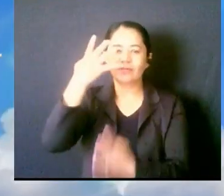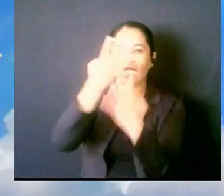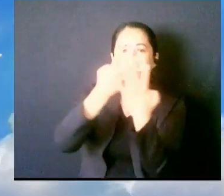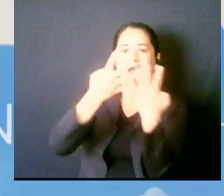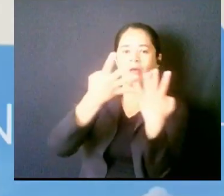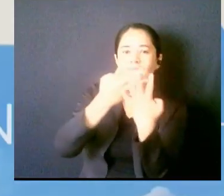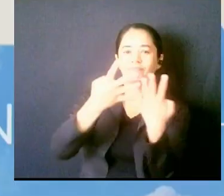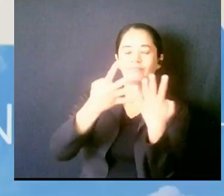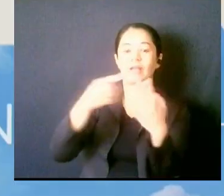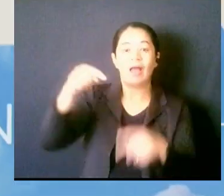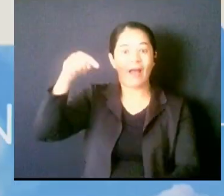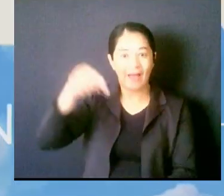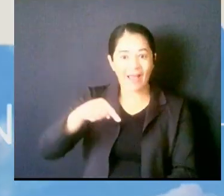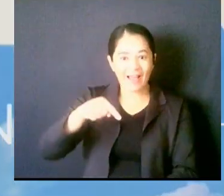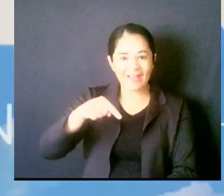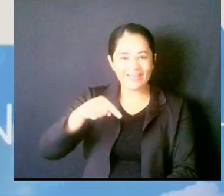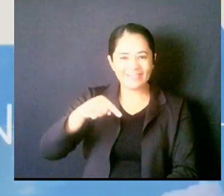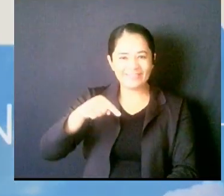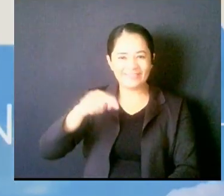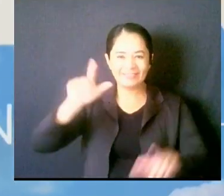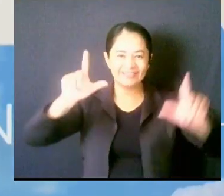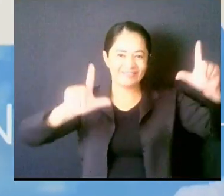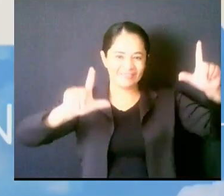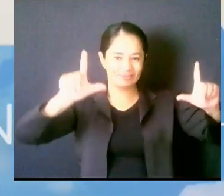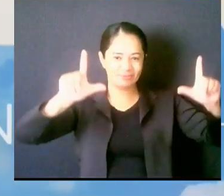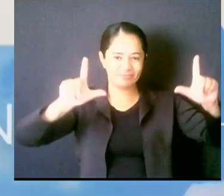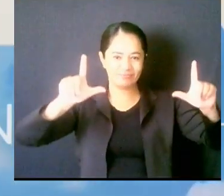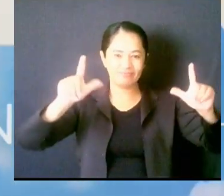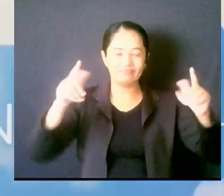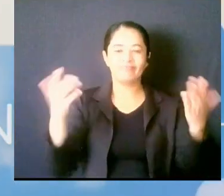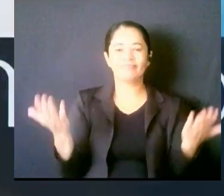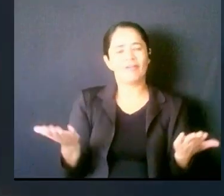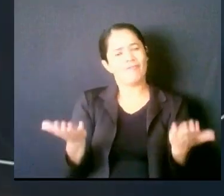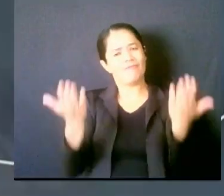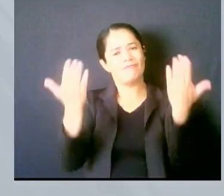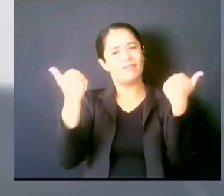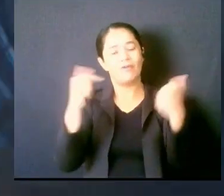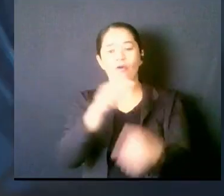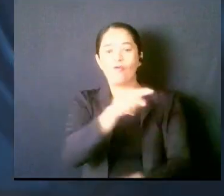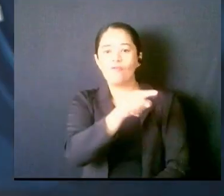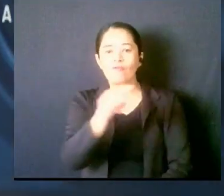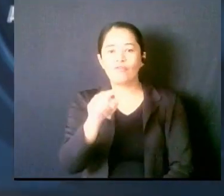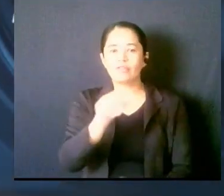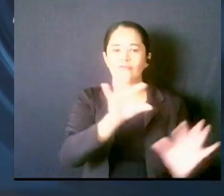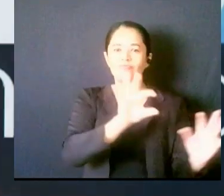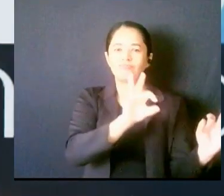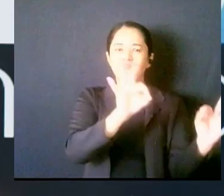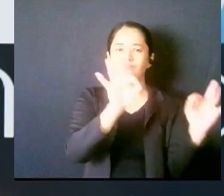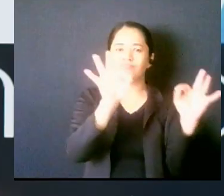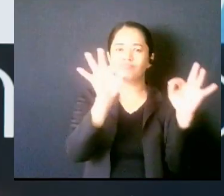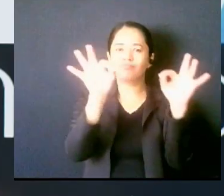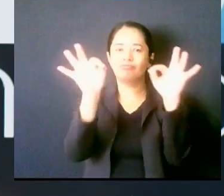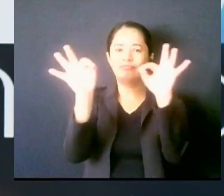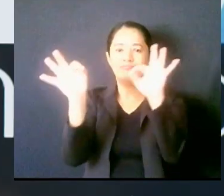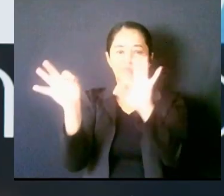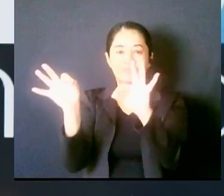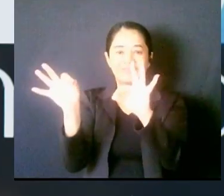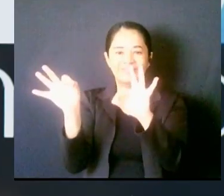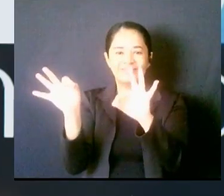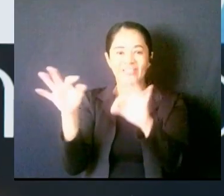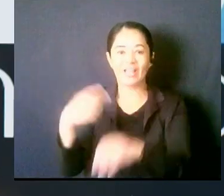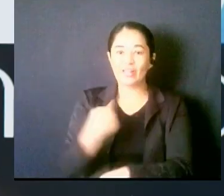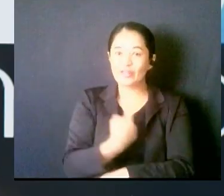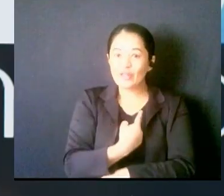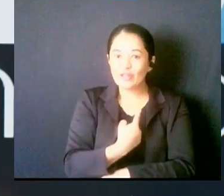nosso Estúdio Câmara. Vamos lá então, você que acompanha a nossa programação na TV Câmara Campinas,